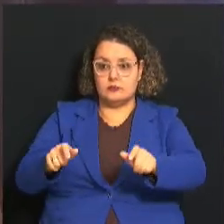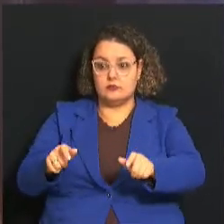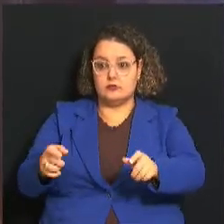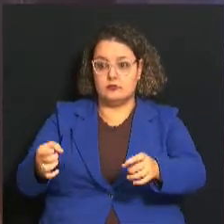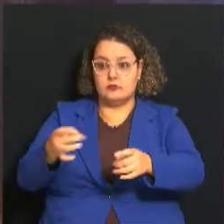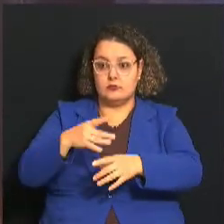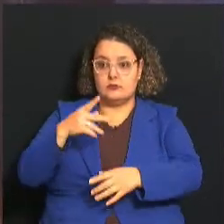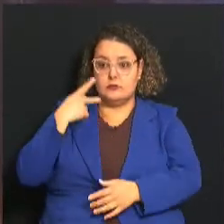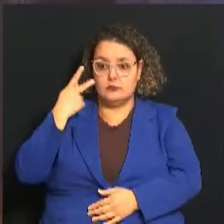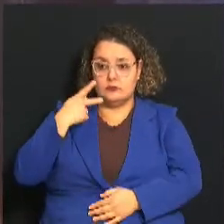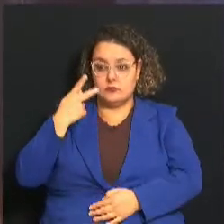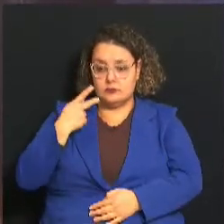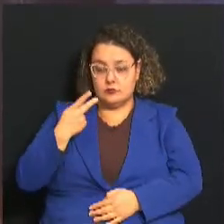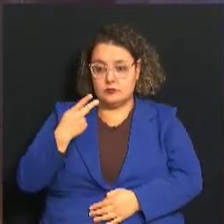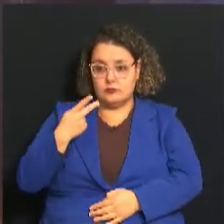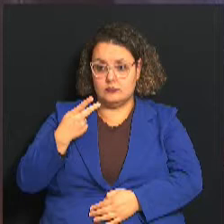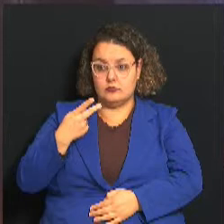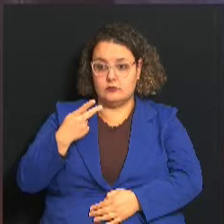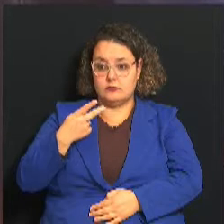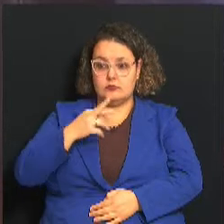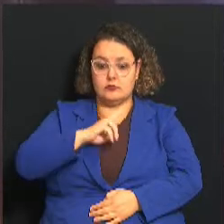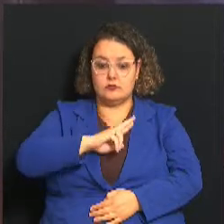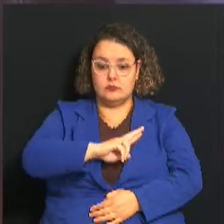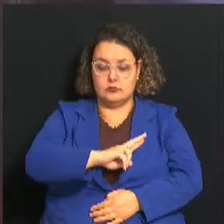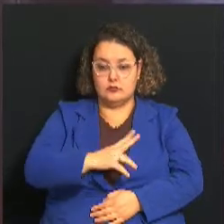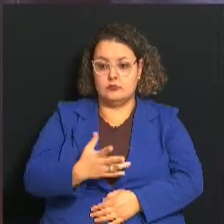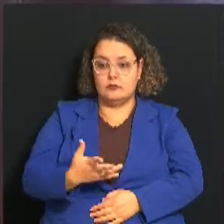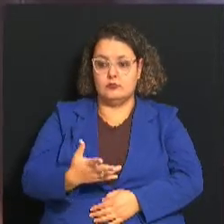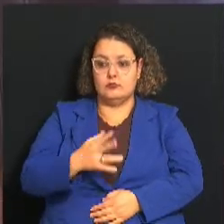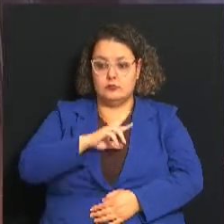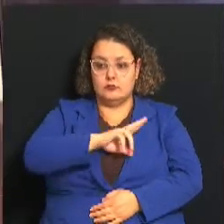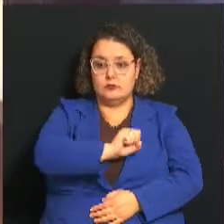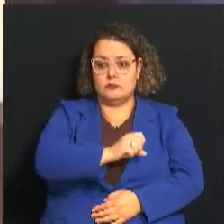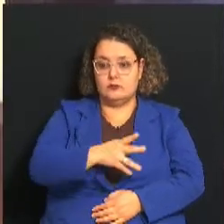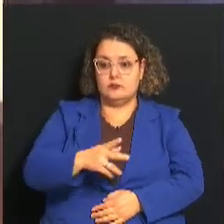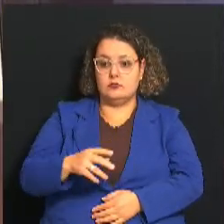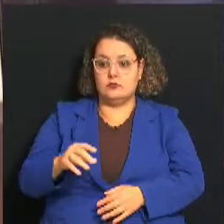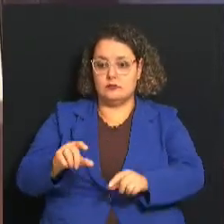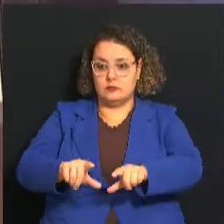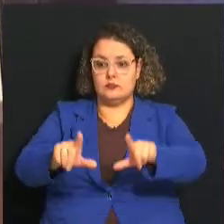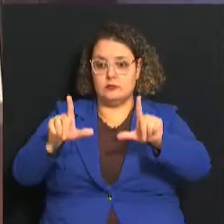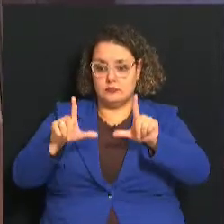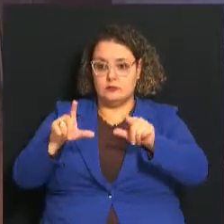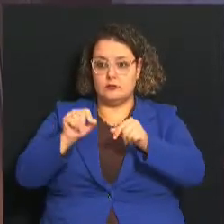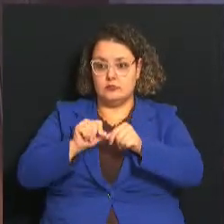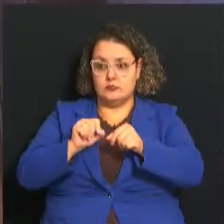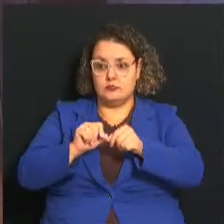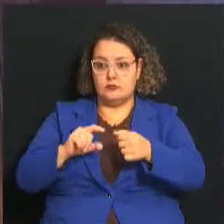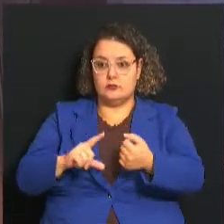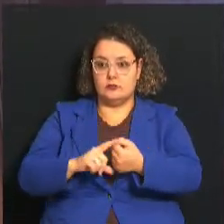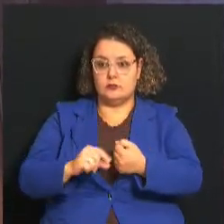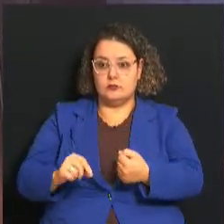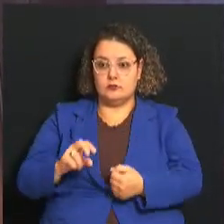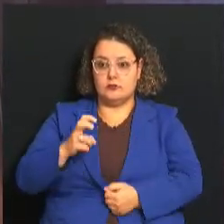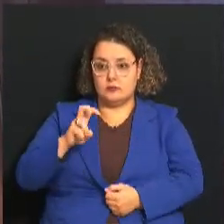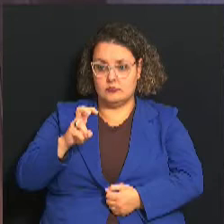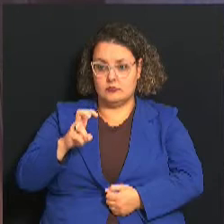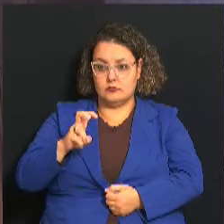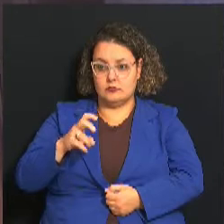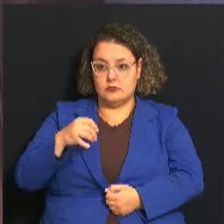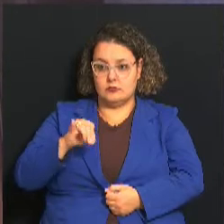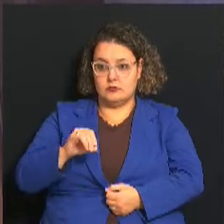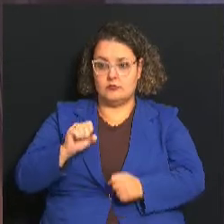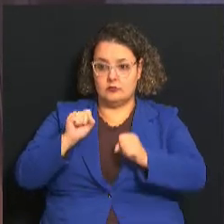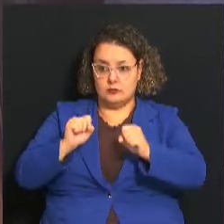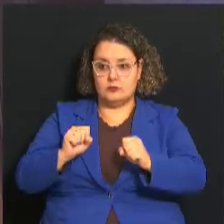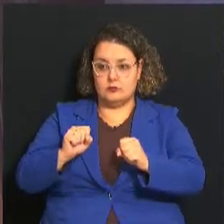Rossini, só dizendo do destaque que eu fiz, que é justamente no artigo 5º, se eu puder já,